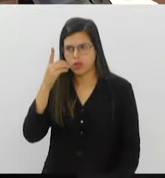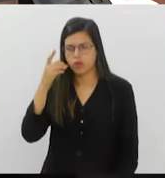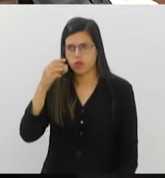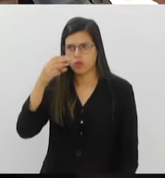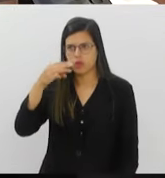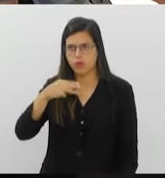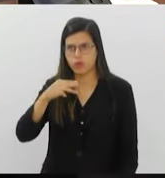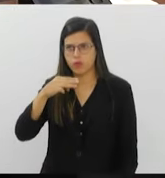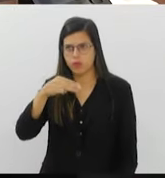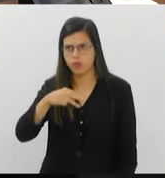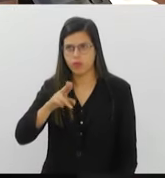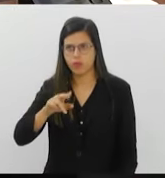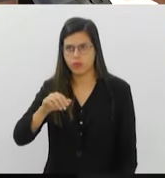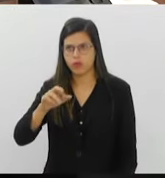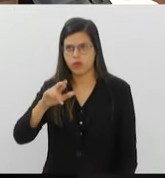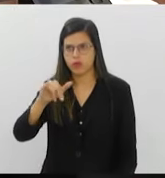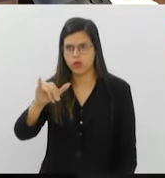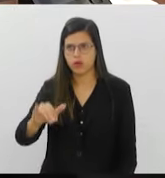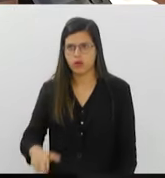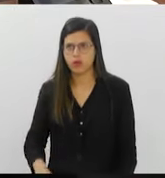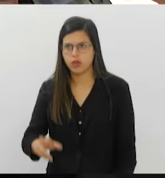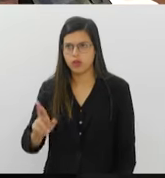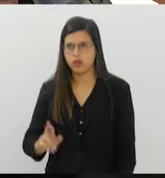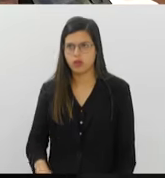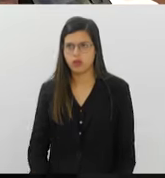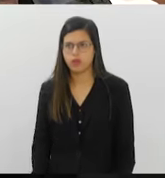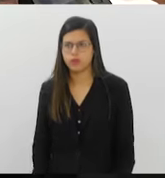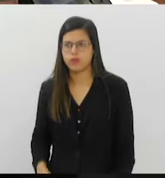dia. Nós estamos falando do projeto